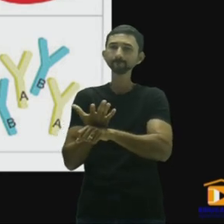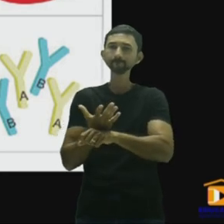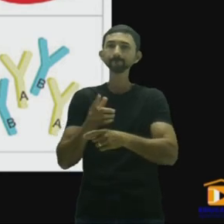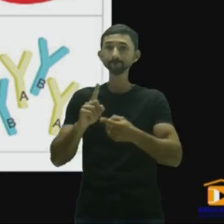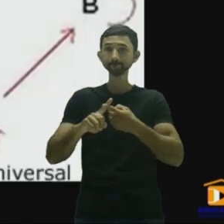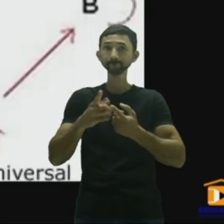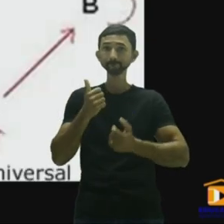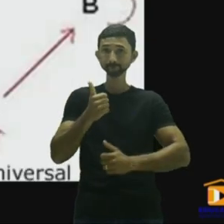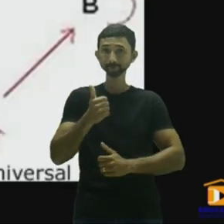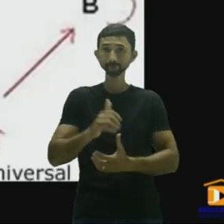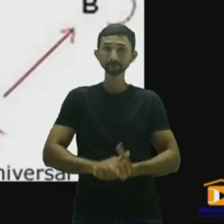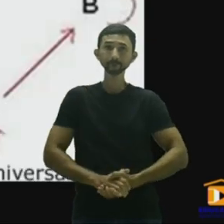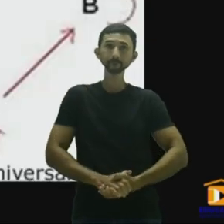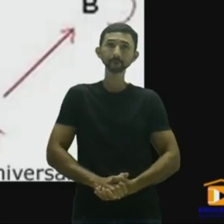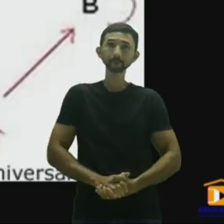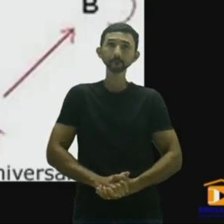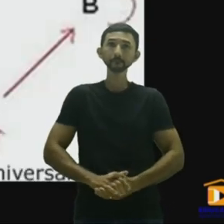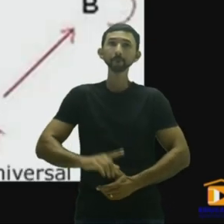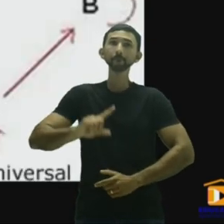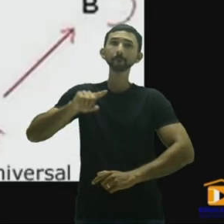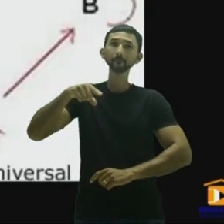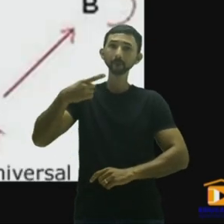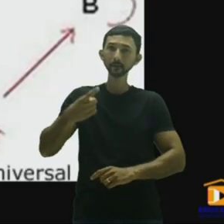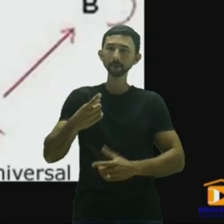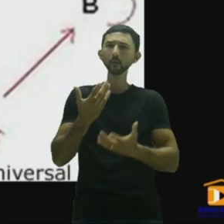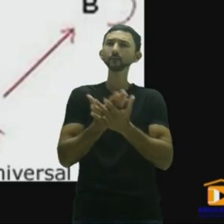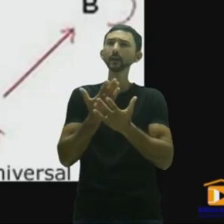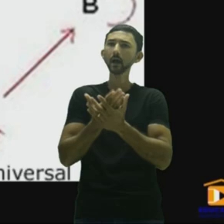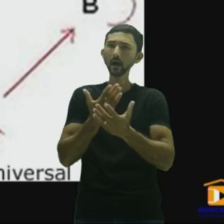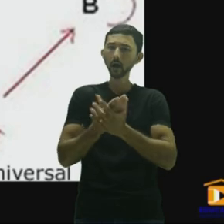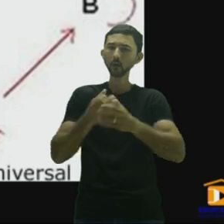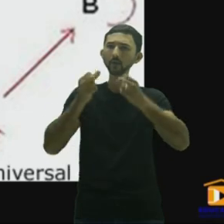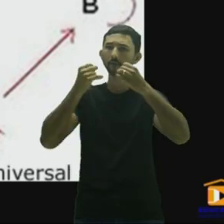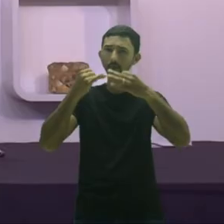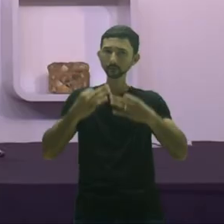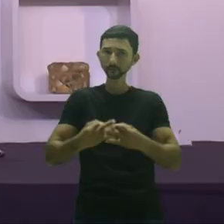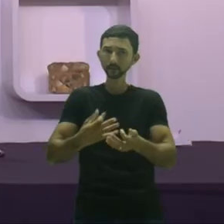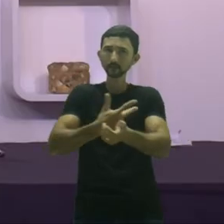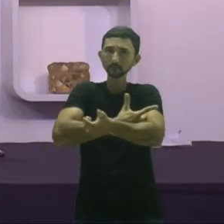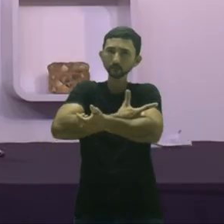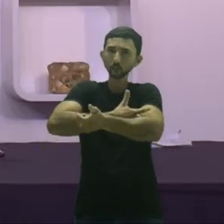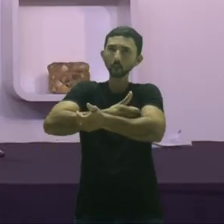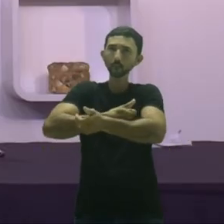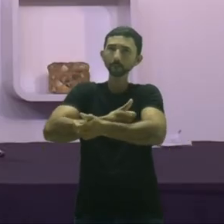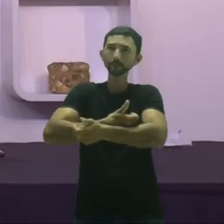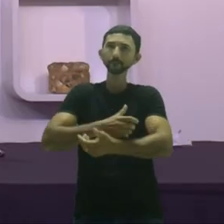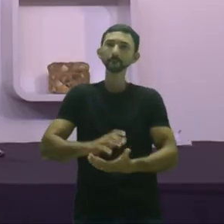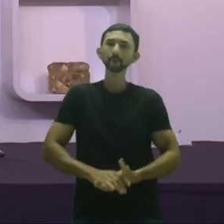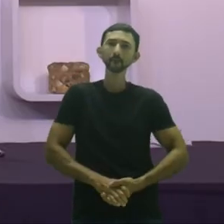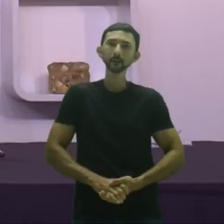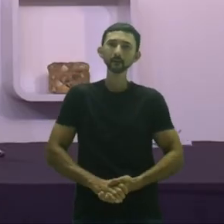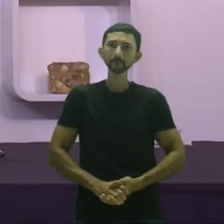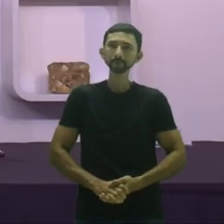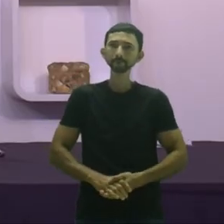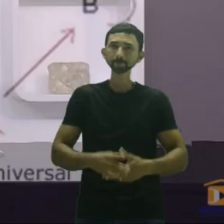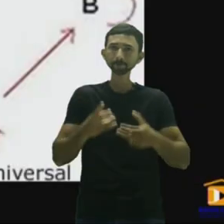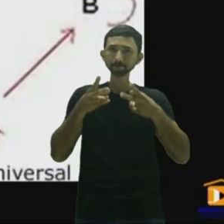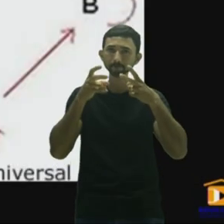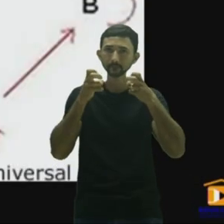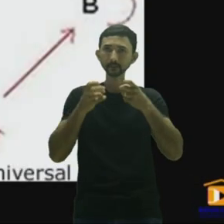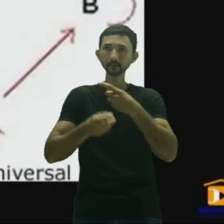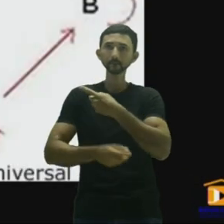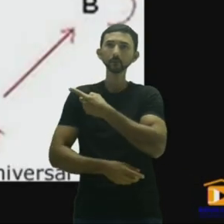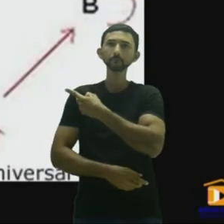também nós vamos ter uma aula específica sobre esse processo de transfusão. Você percebe aqui na